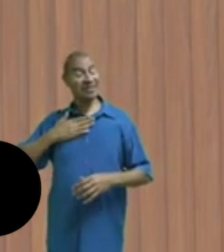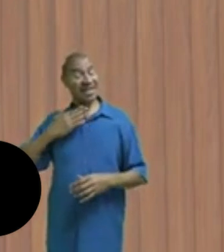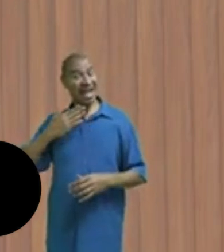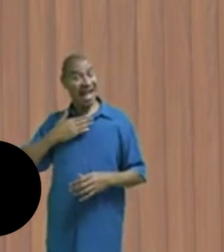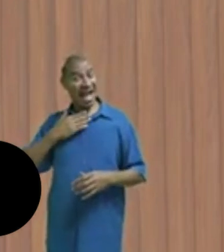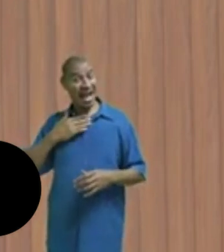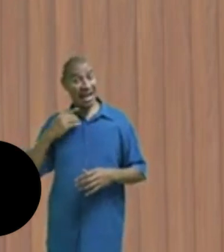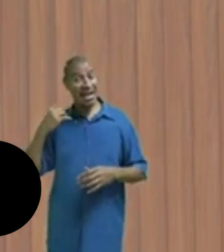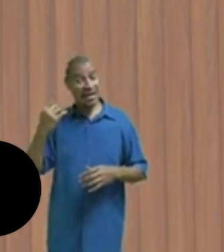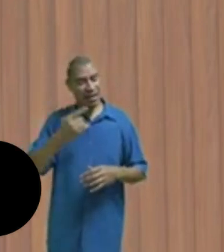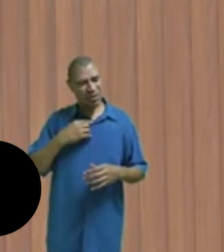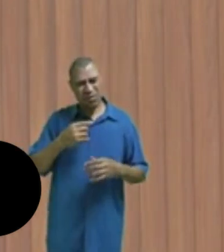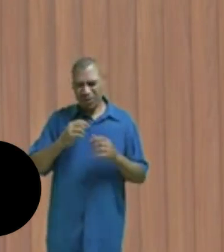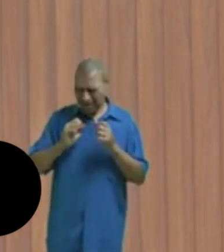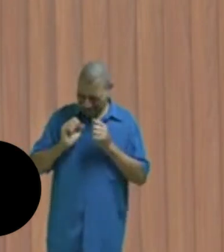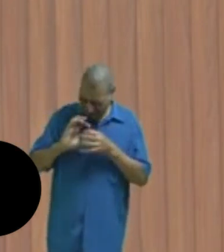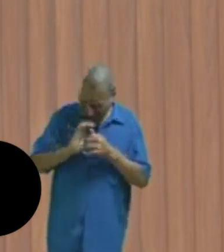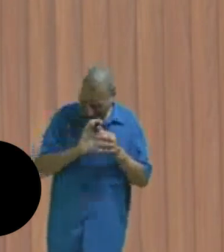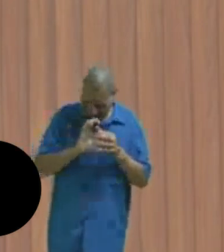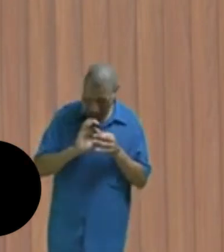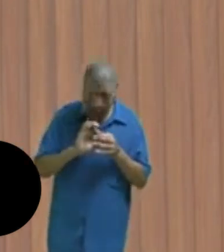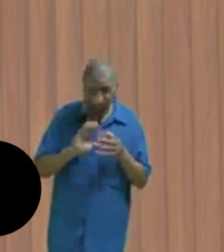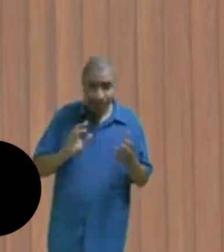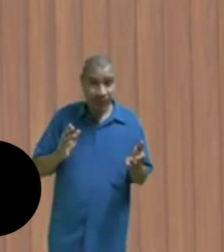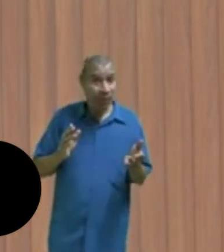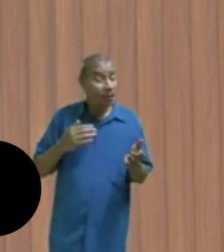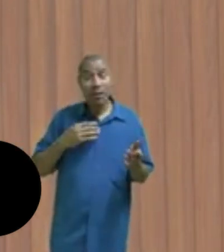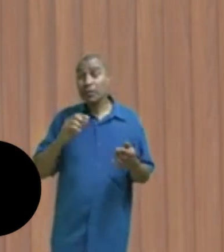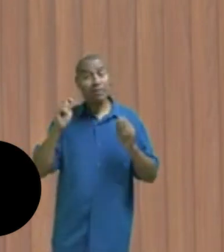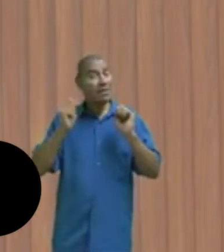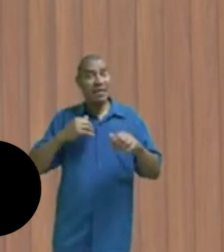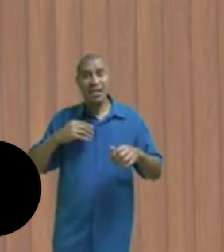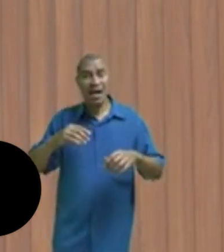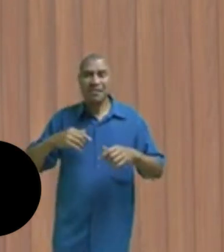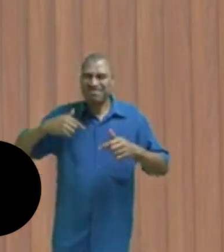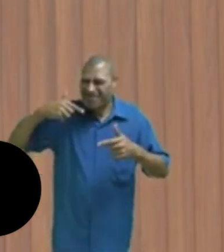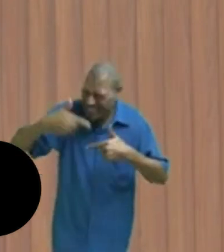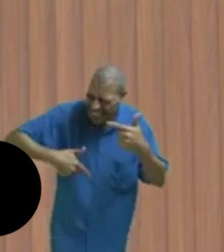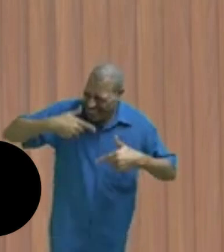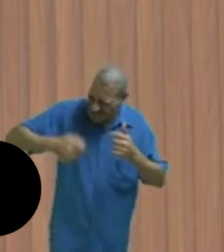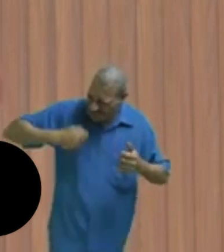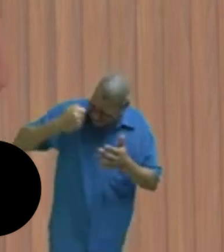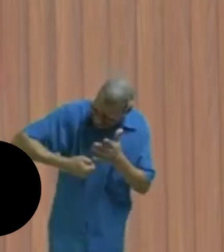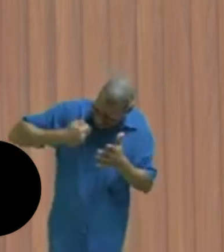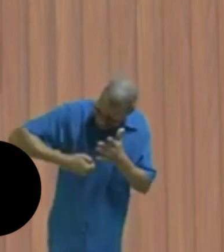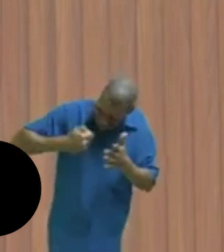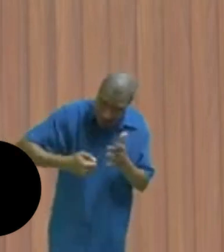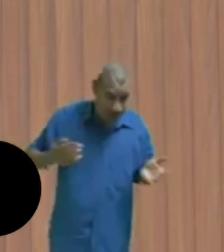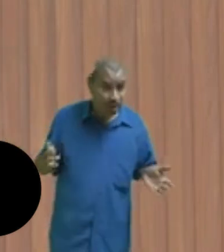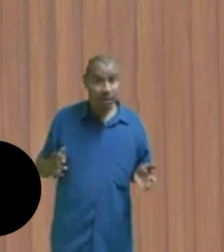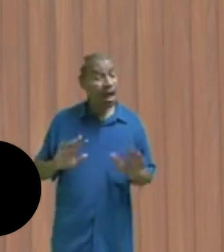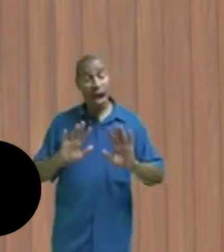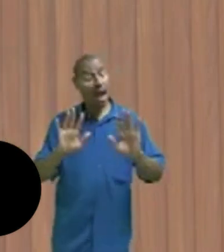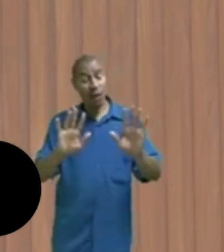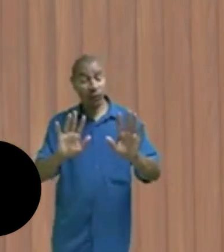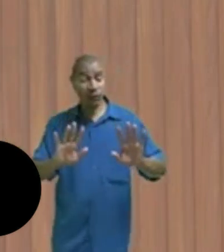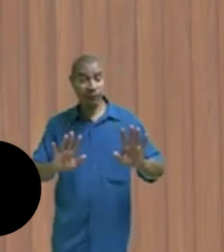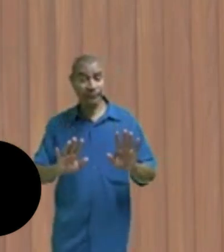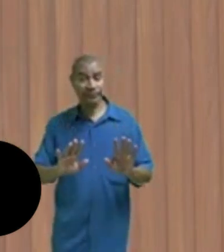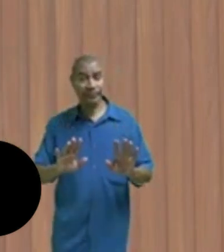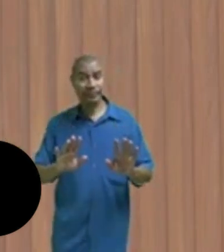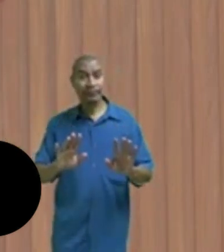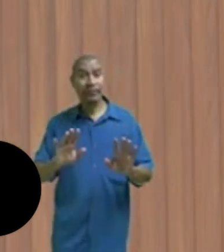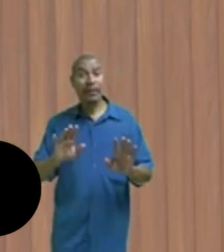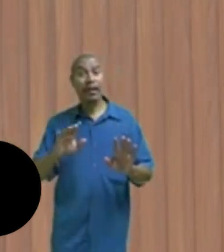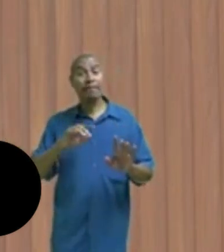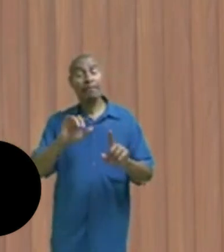rolar um trabalho, tem que rolar um esforço, tem que rolar um mérito, tem que rolar uma dedicação, para